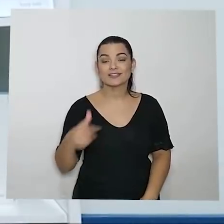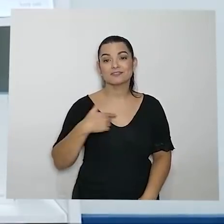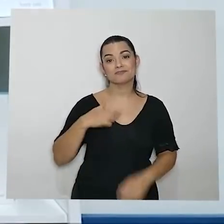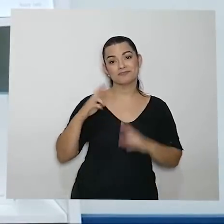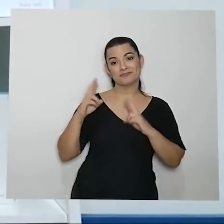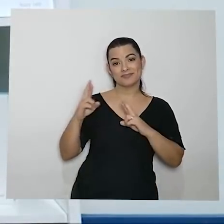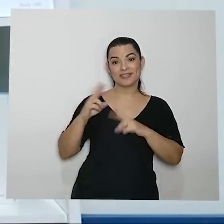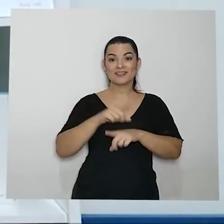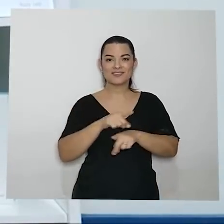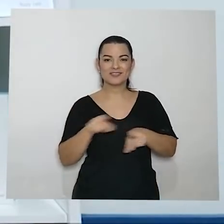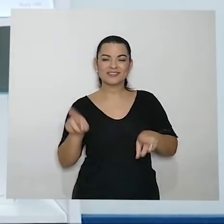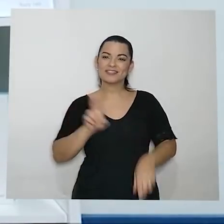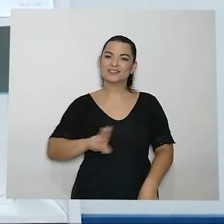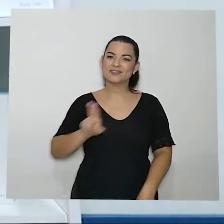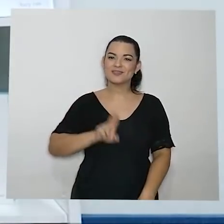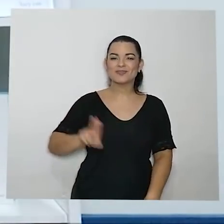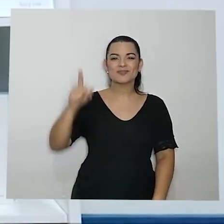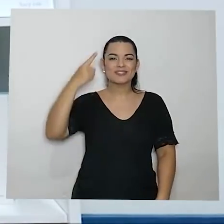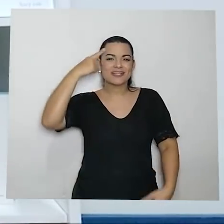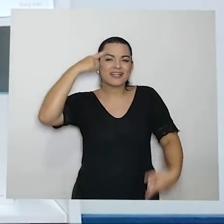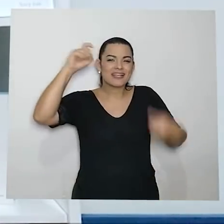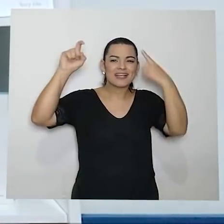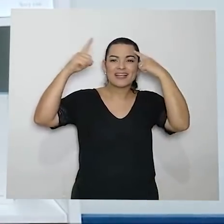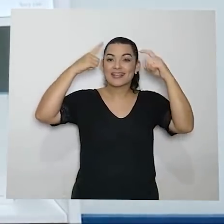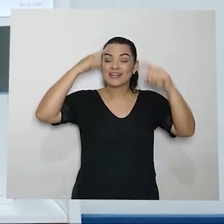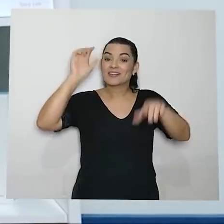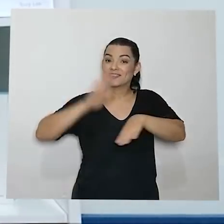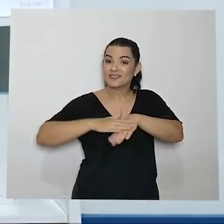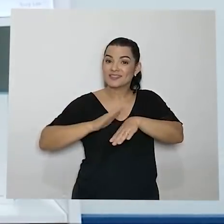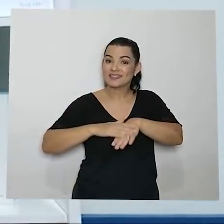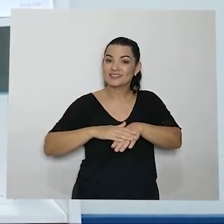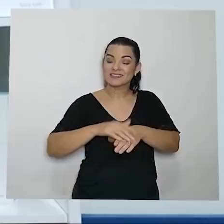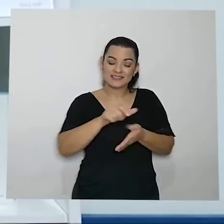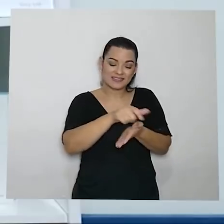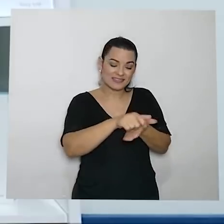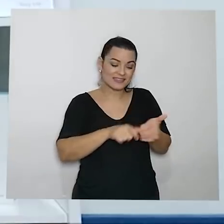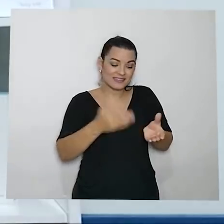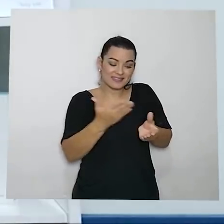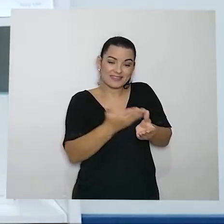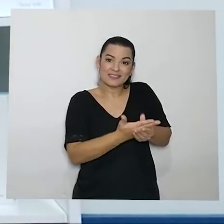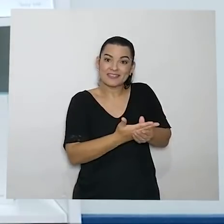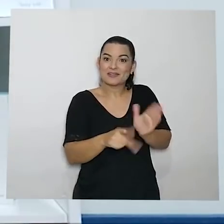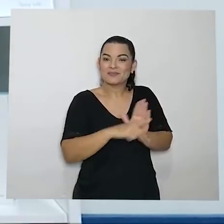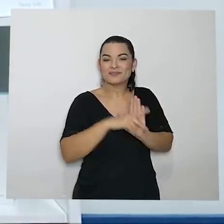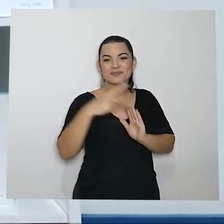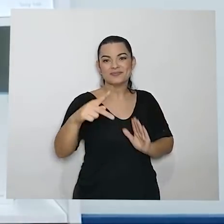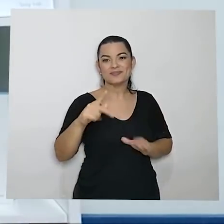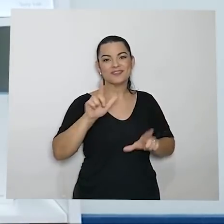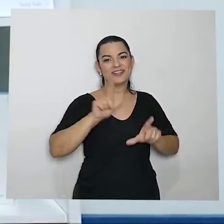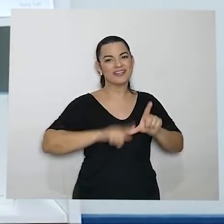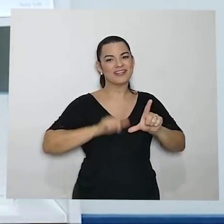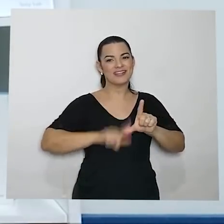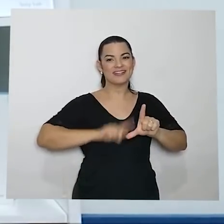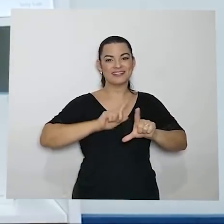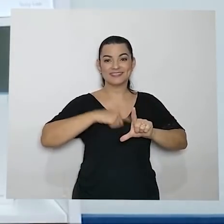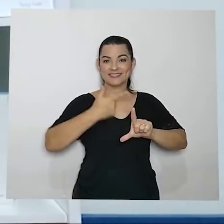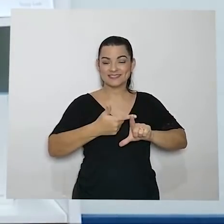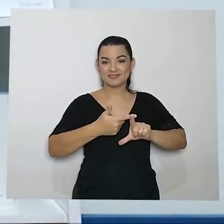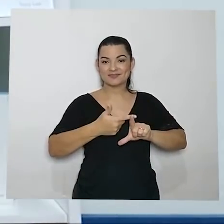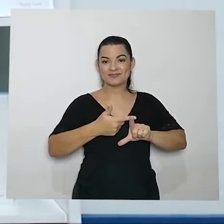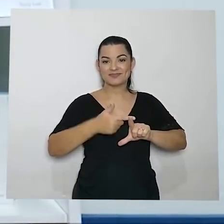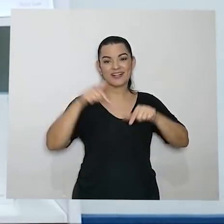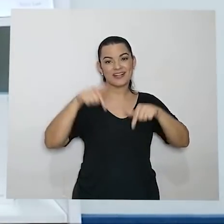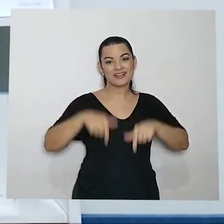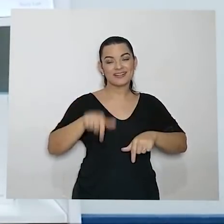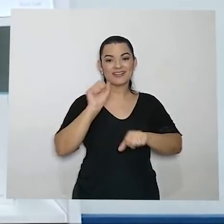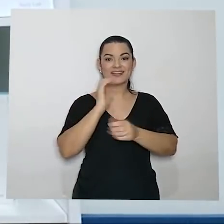Crianças, espero que vocês utilizem a criatividade para fazer o próprio marcador. O Além das Letras vai